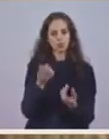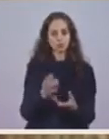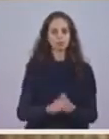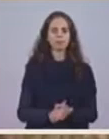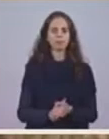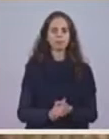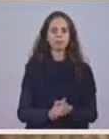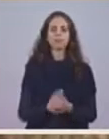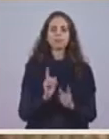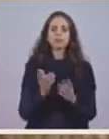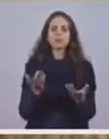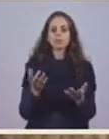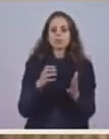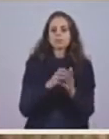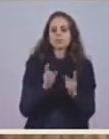Sinal de quê?